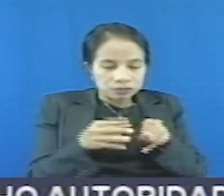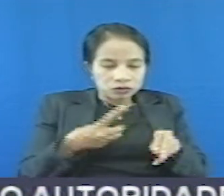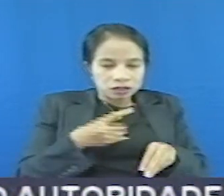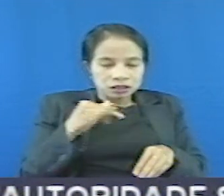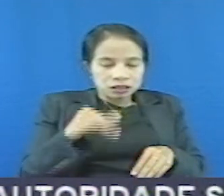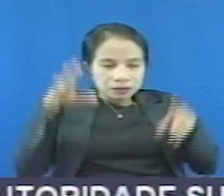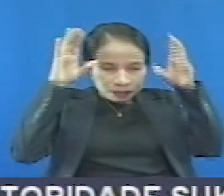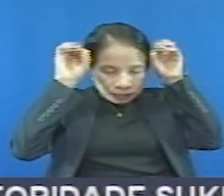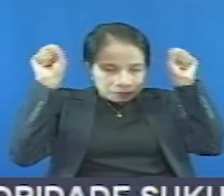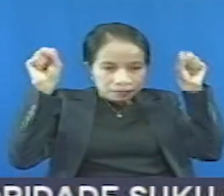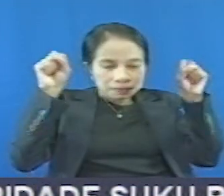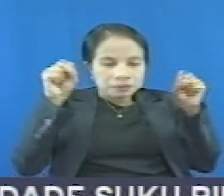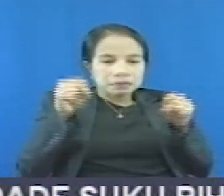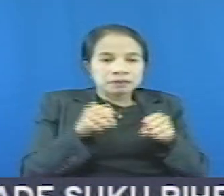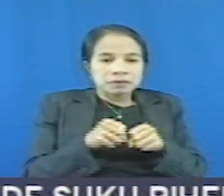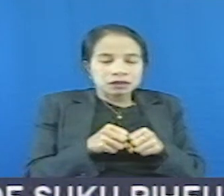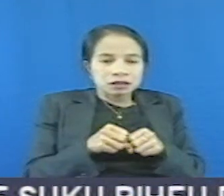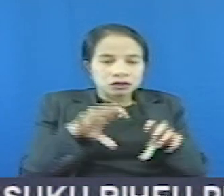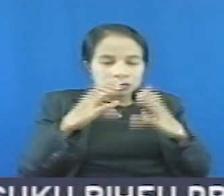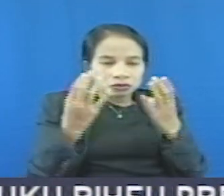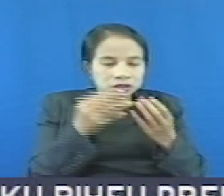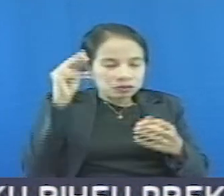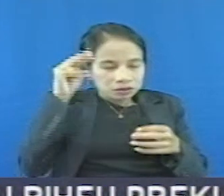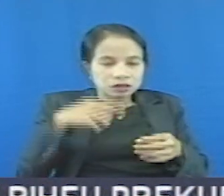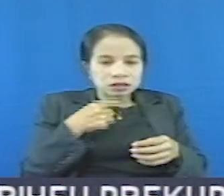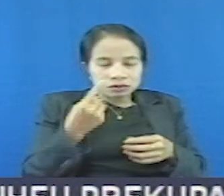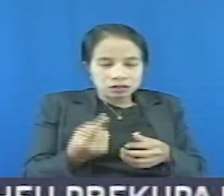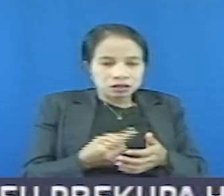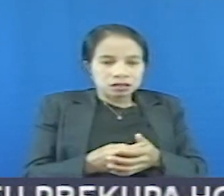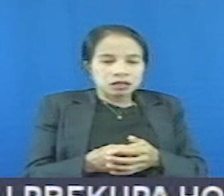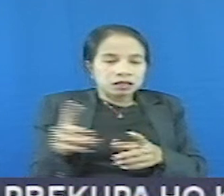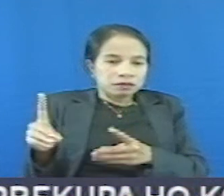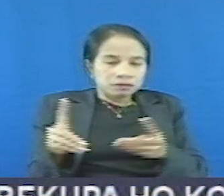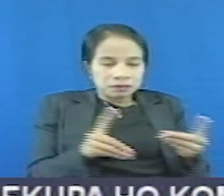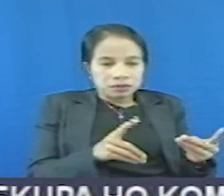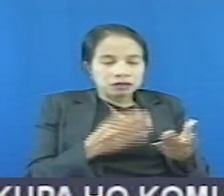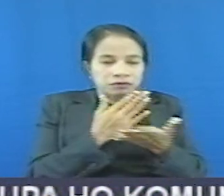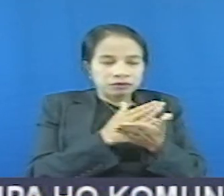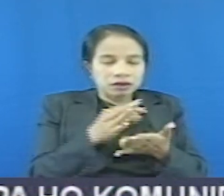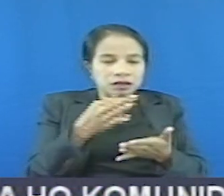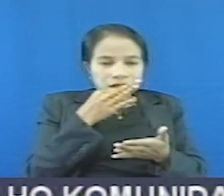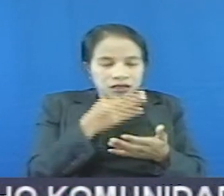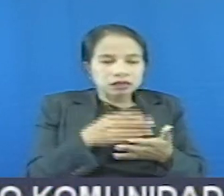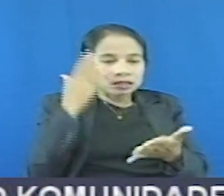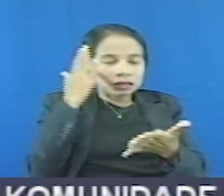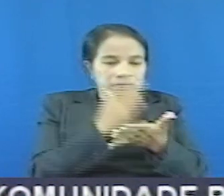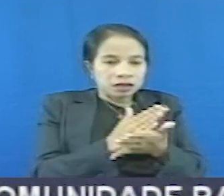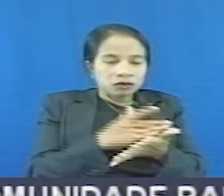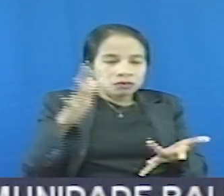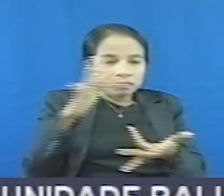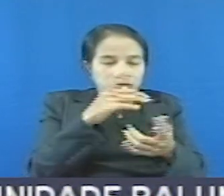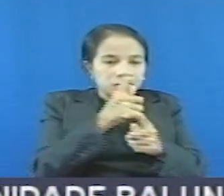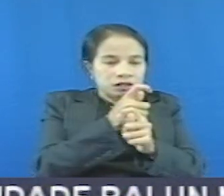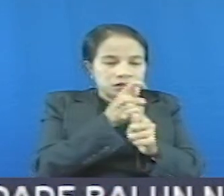Ministro, Presidência, Conselho Ministro informa. Implementação cesta básica provisório se rapara. No movimento transporte